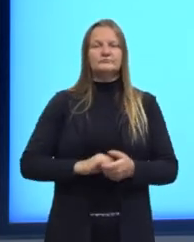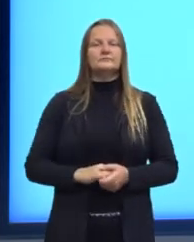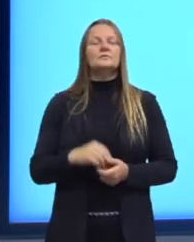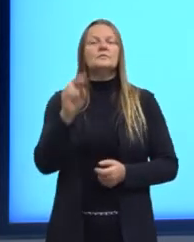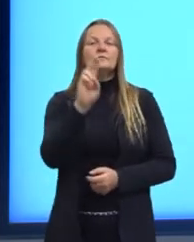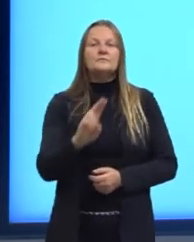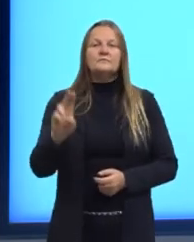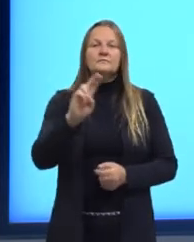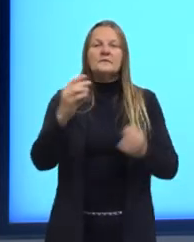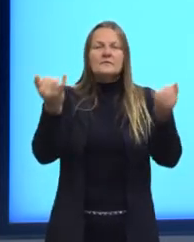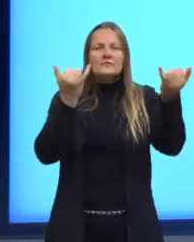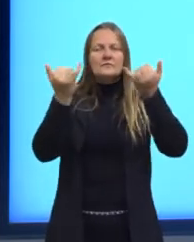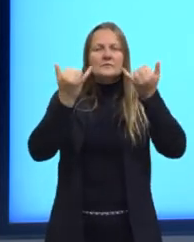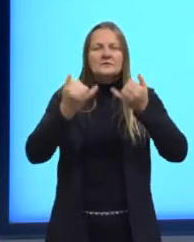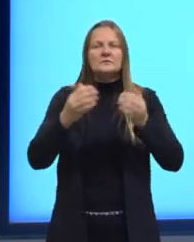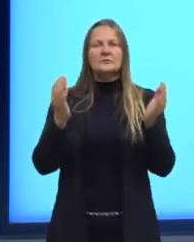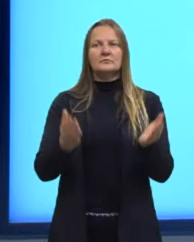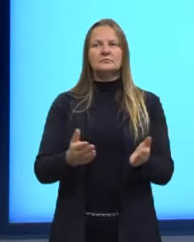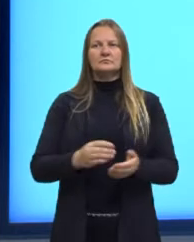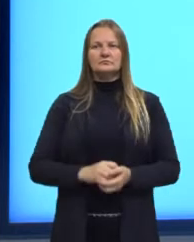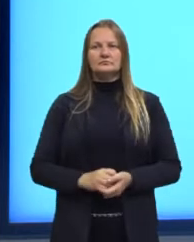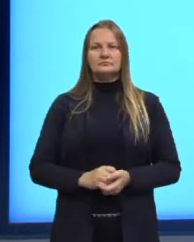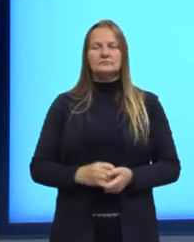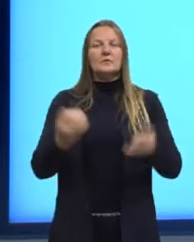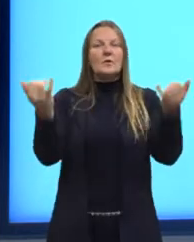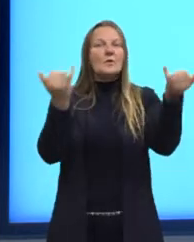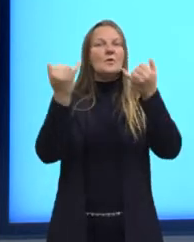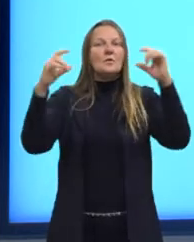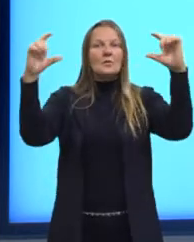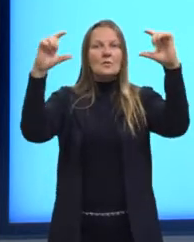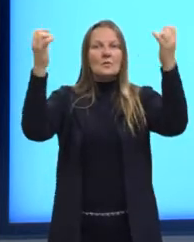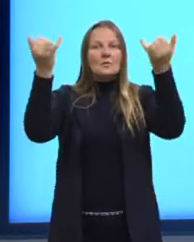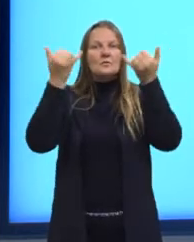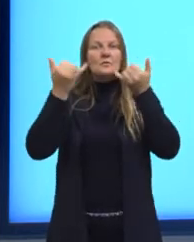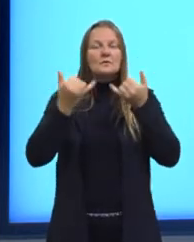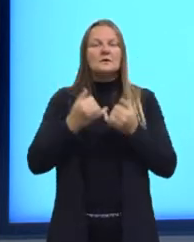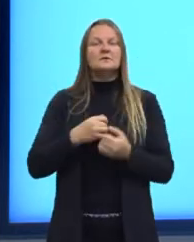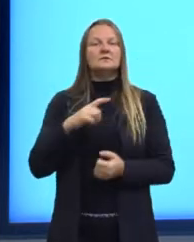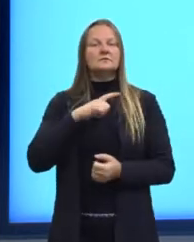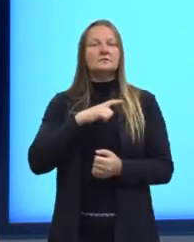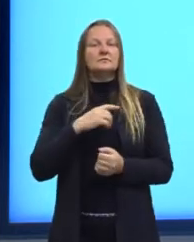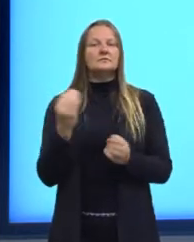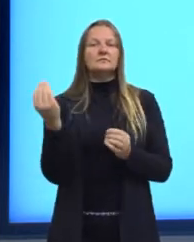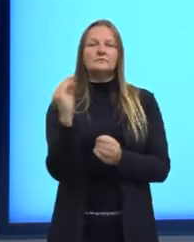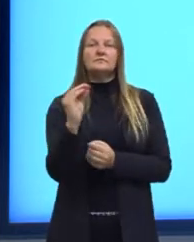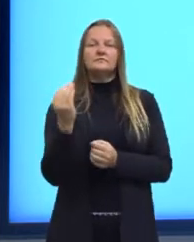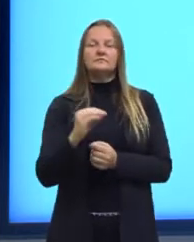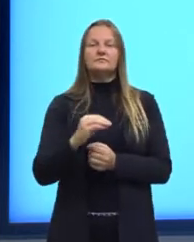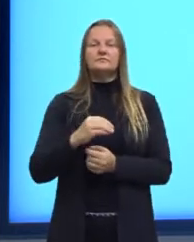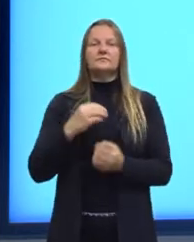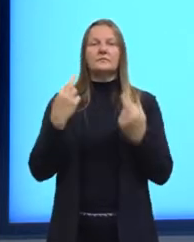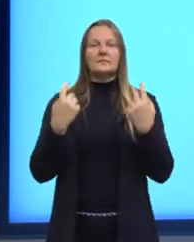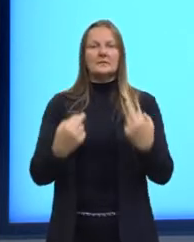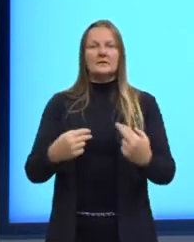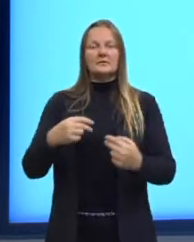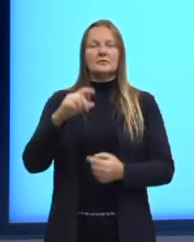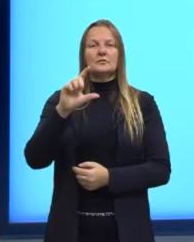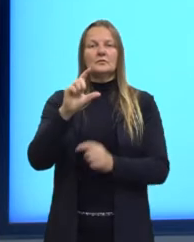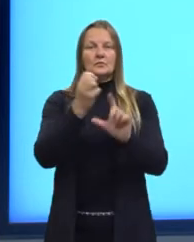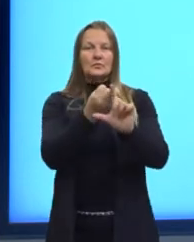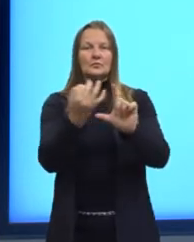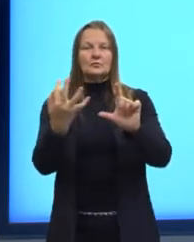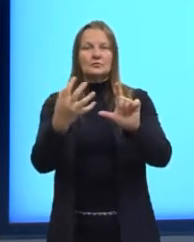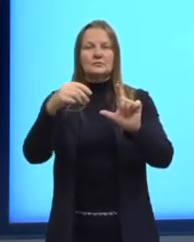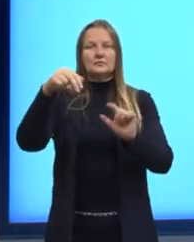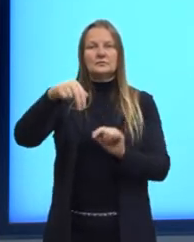utilizar de informação agora o enunciado nos trouxe alguns valores para logaritmo natural Então nós